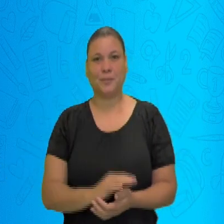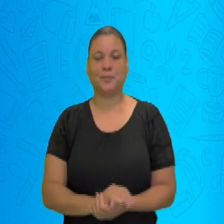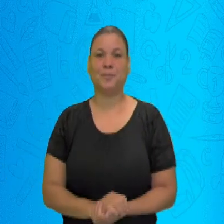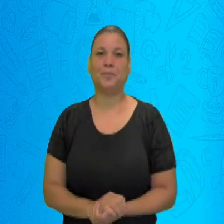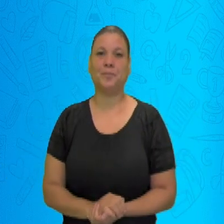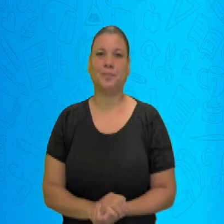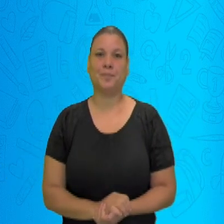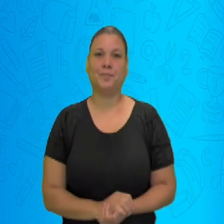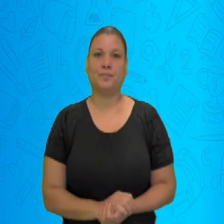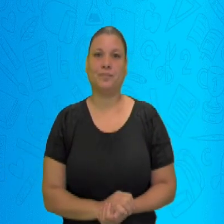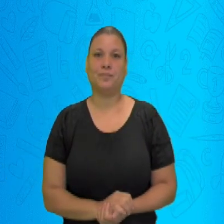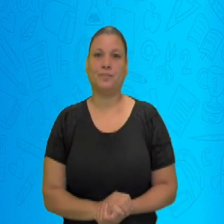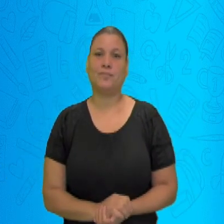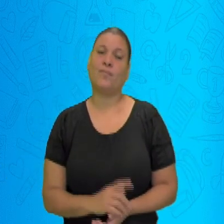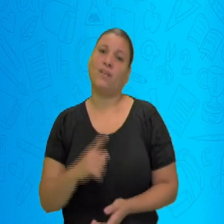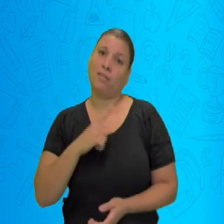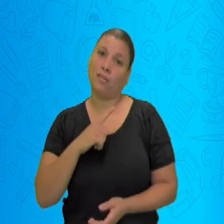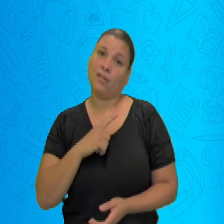essas